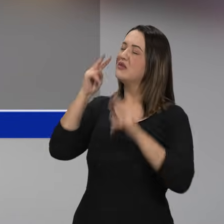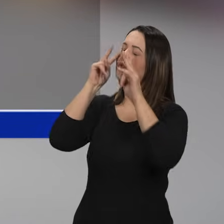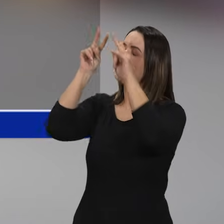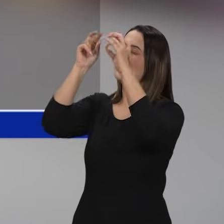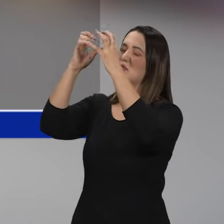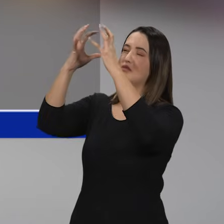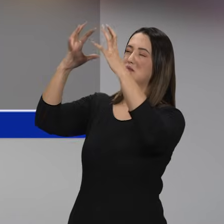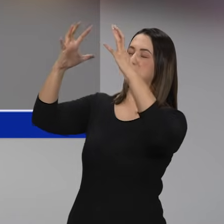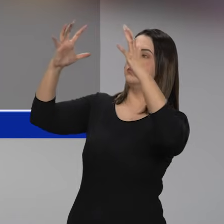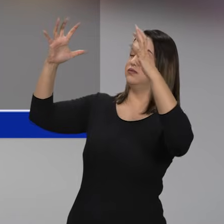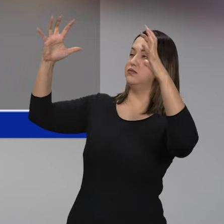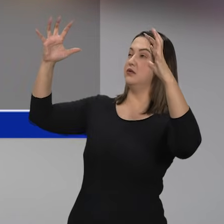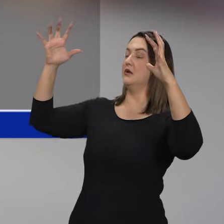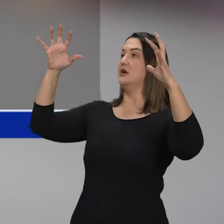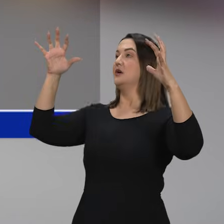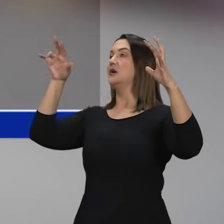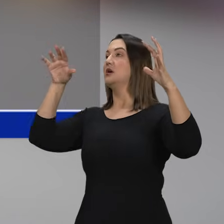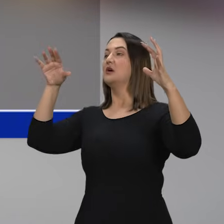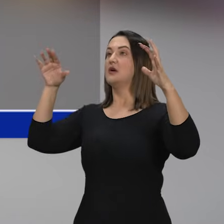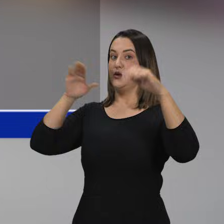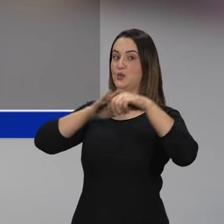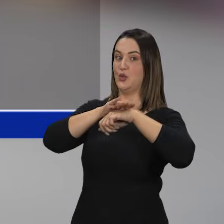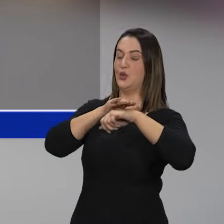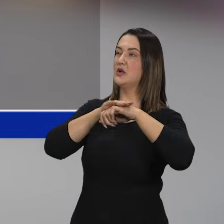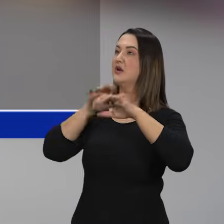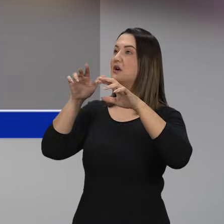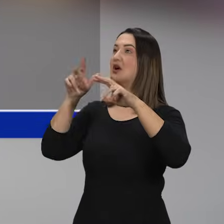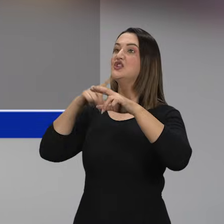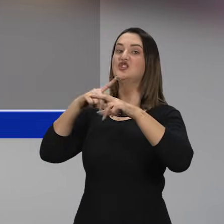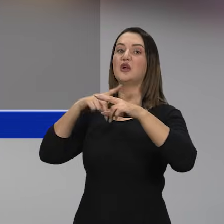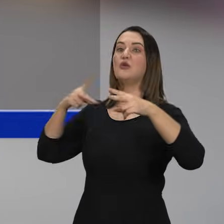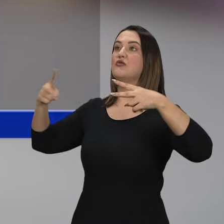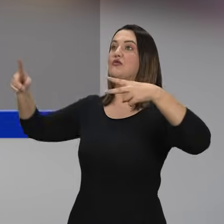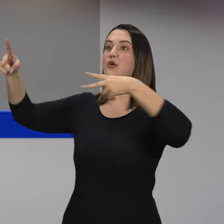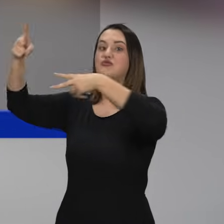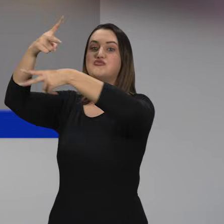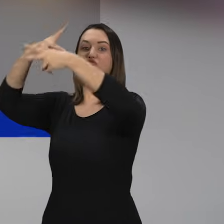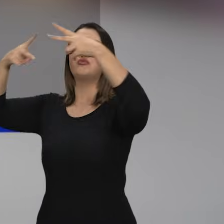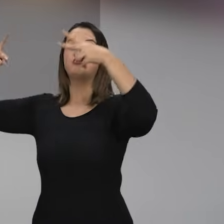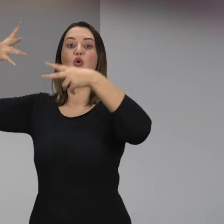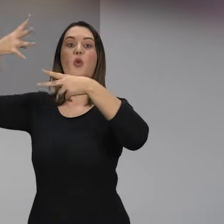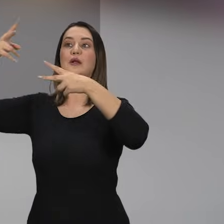estava olhando durante a minha visão da noite, e eis que os 4 ventos do